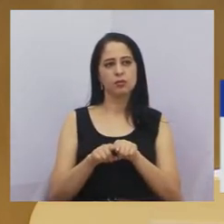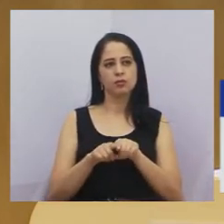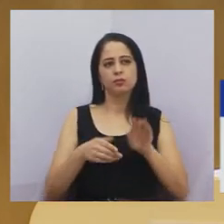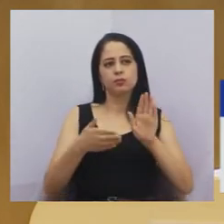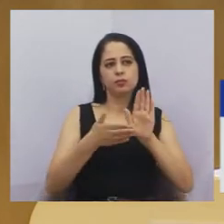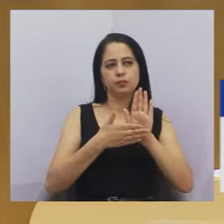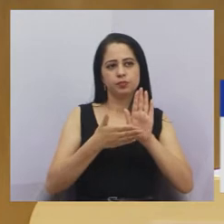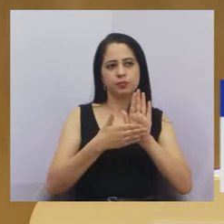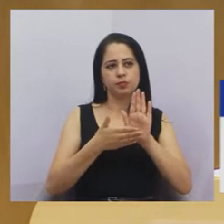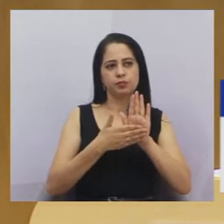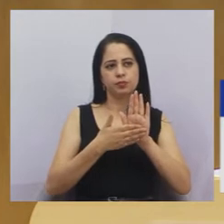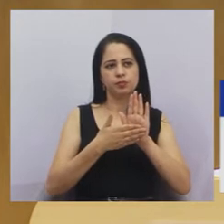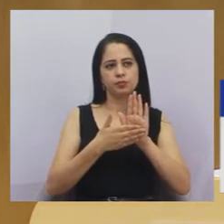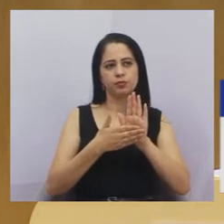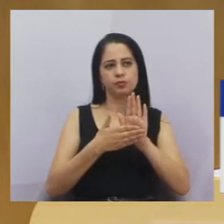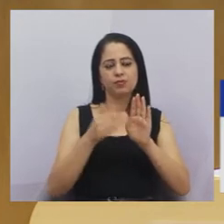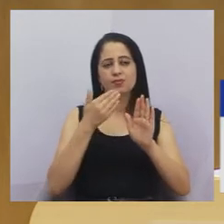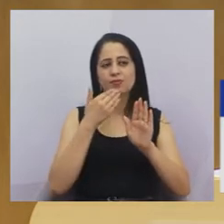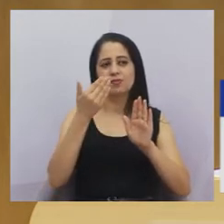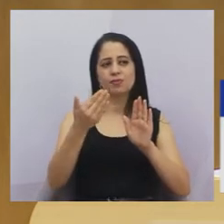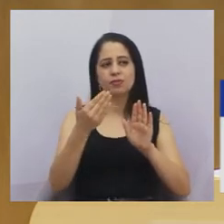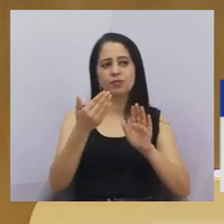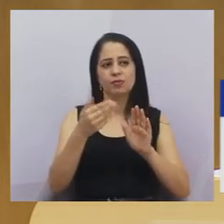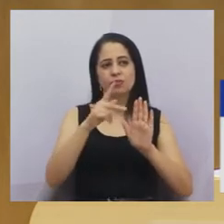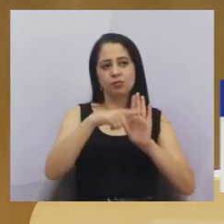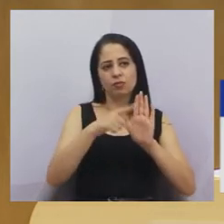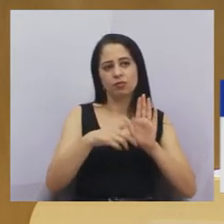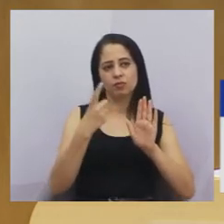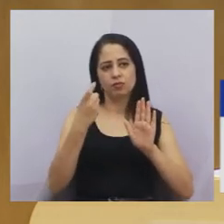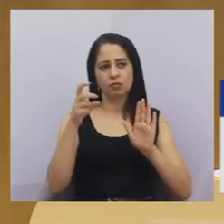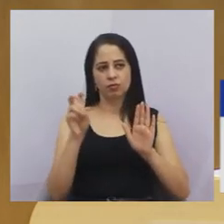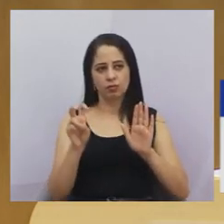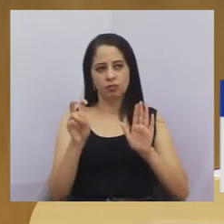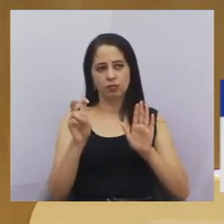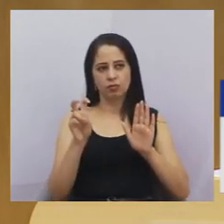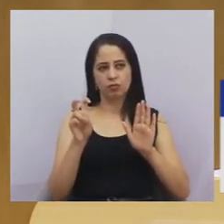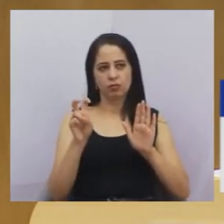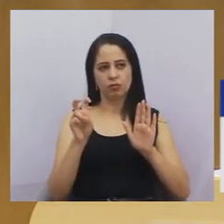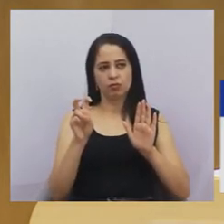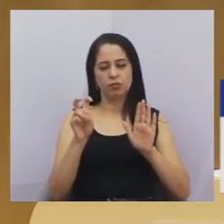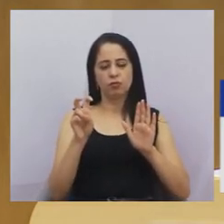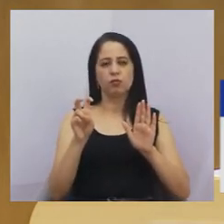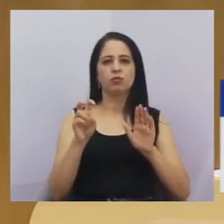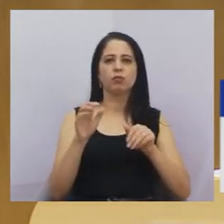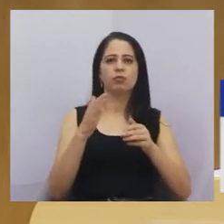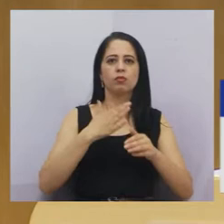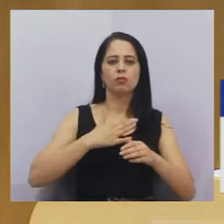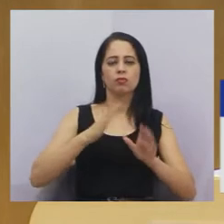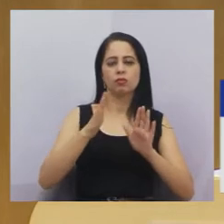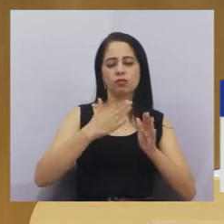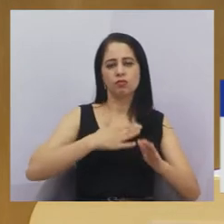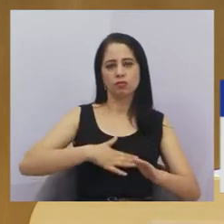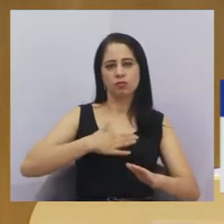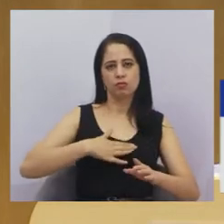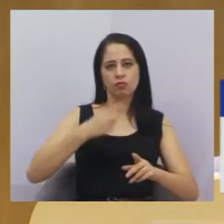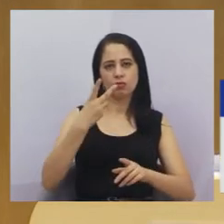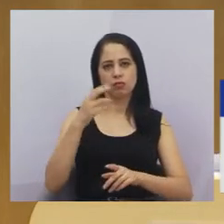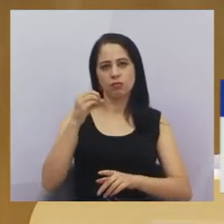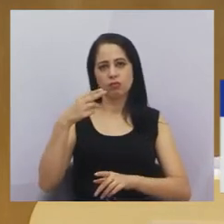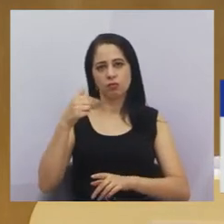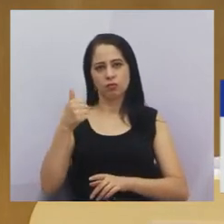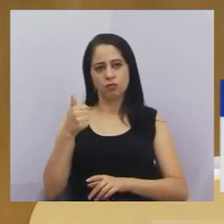propósito do referido projeto de lei. Solicito que o projeto número 15, 10 de agosto de 2021, passe a ter a seguinte